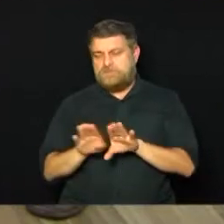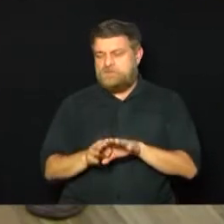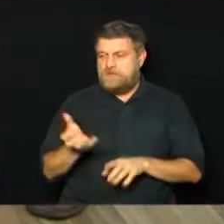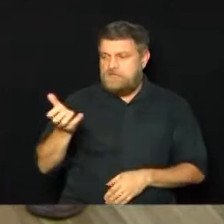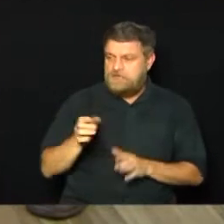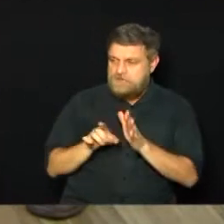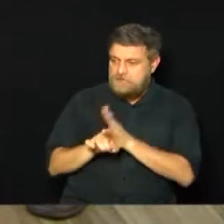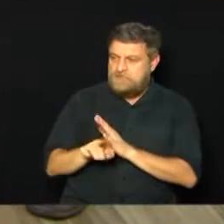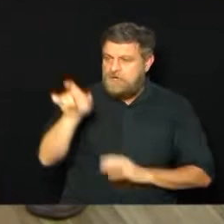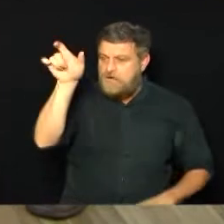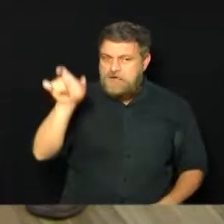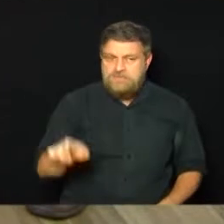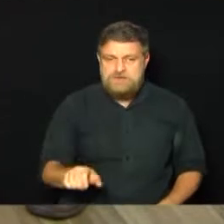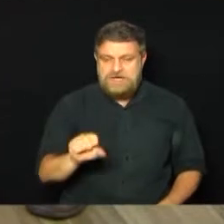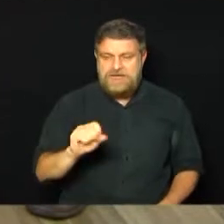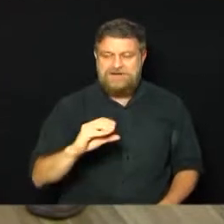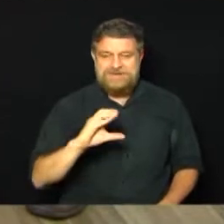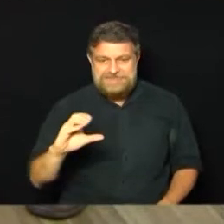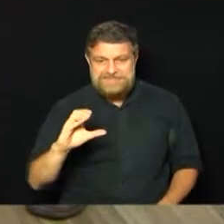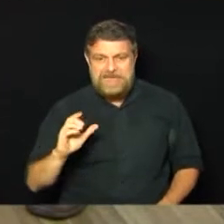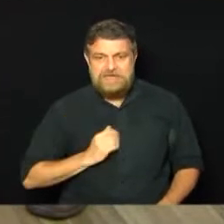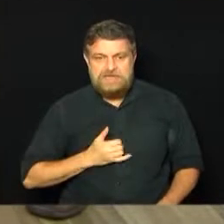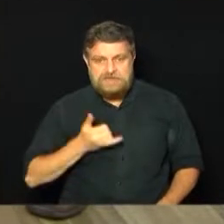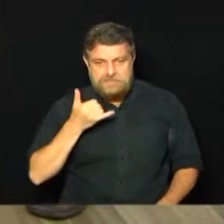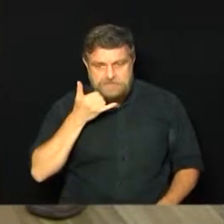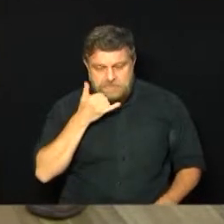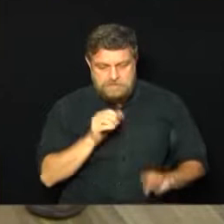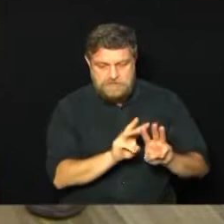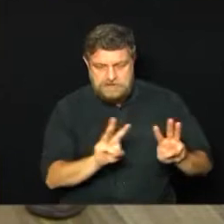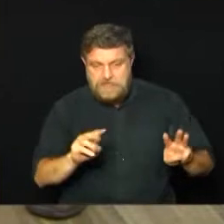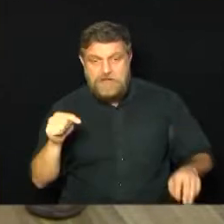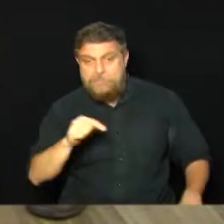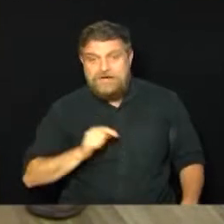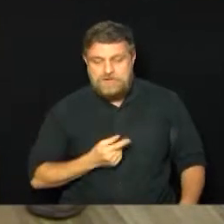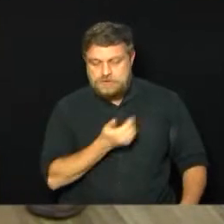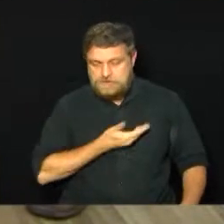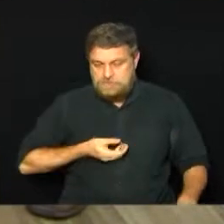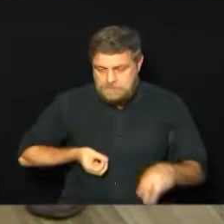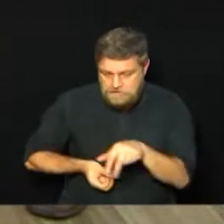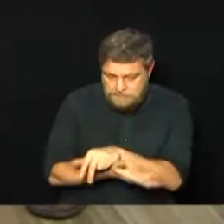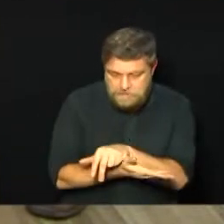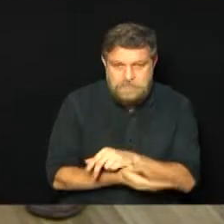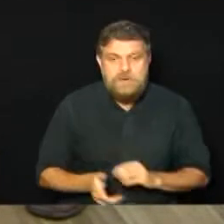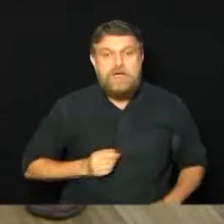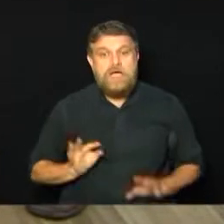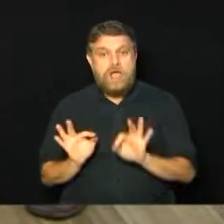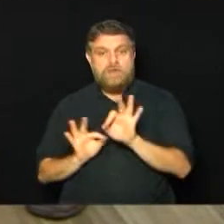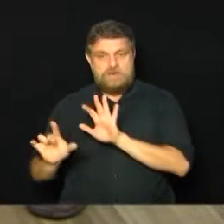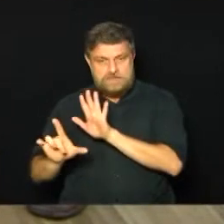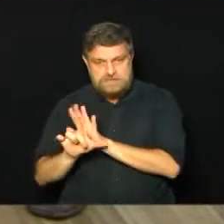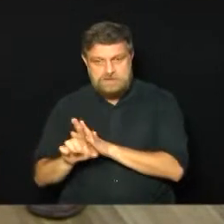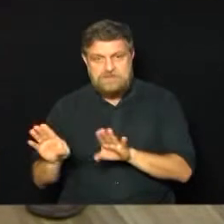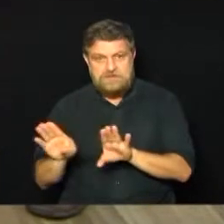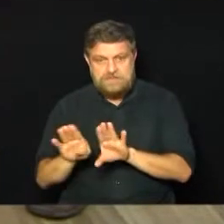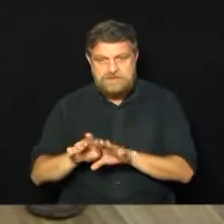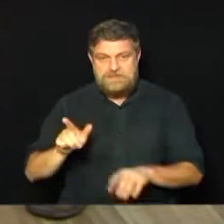comentasse o Saque Seguro Anticorrupção. É um projeto muito importante, o Seguro Anticorrupção, também conhecido por Performance